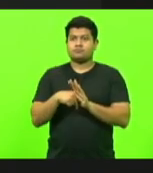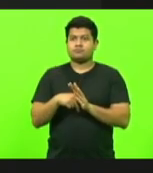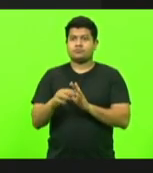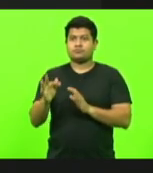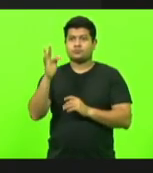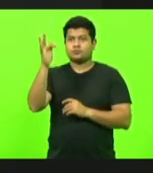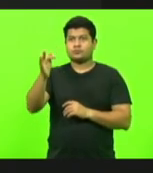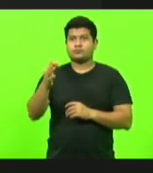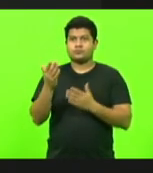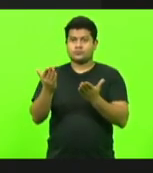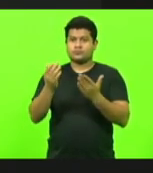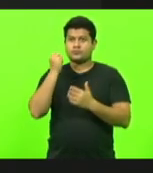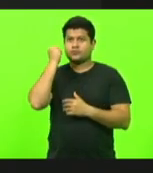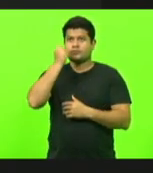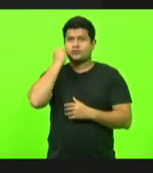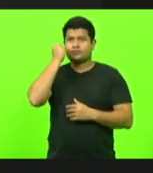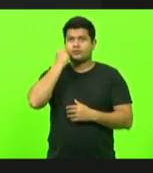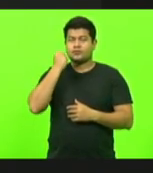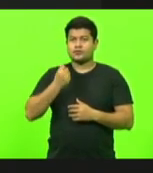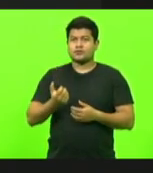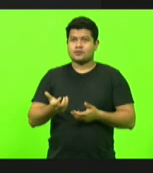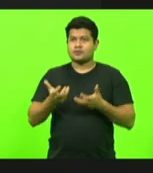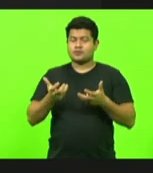senador, eu quero aqui,